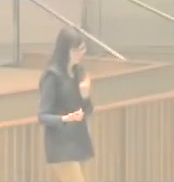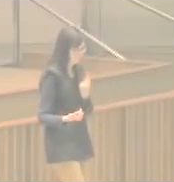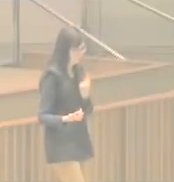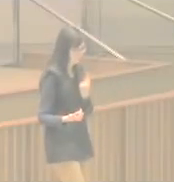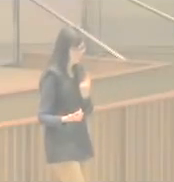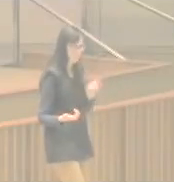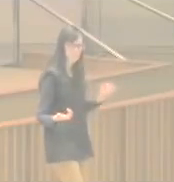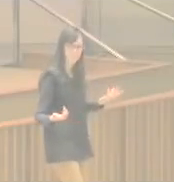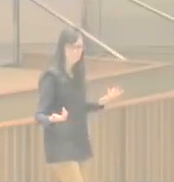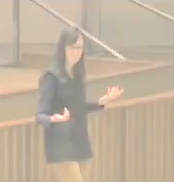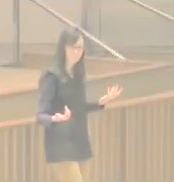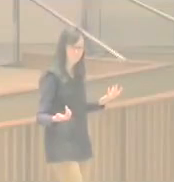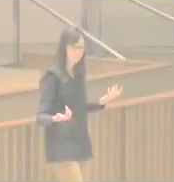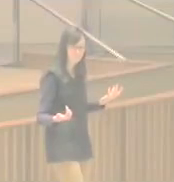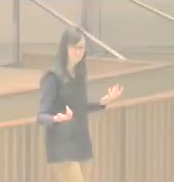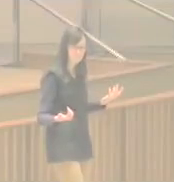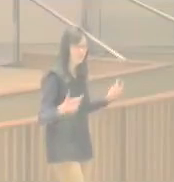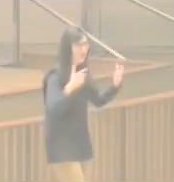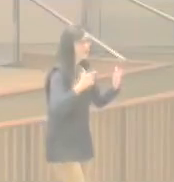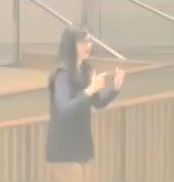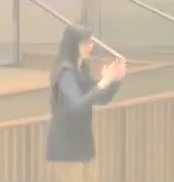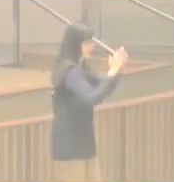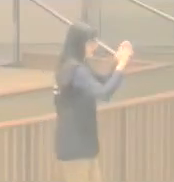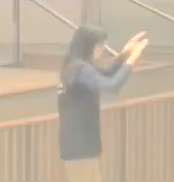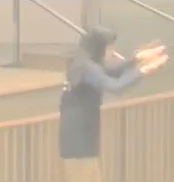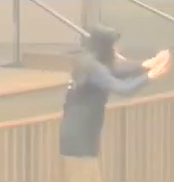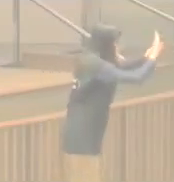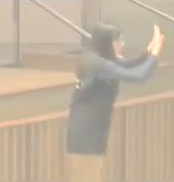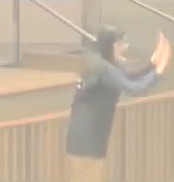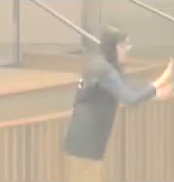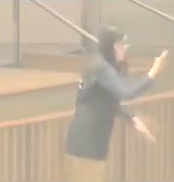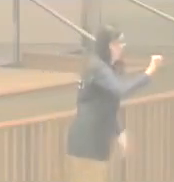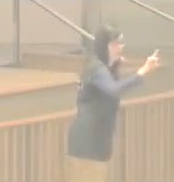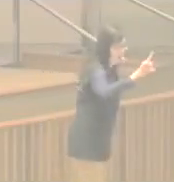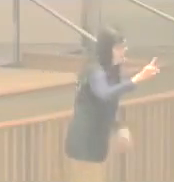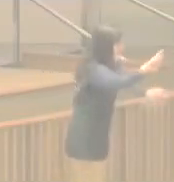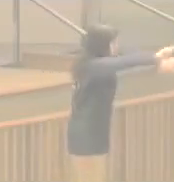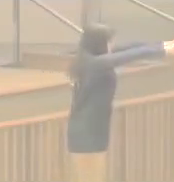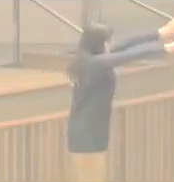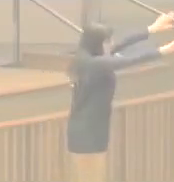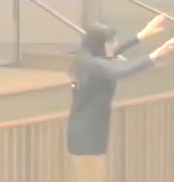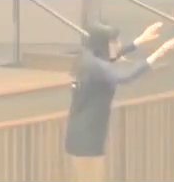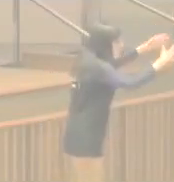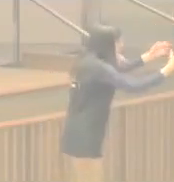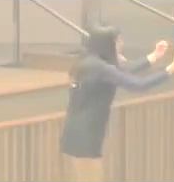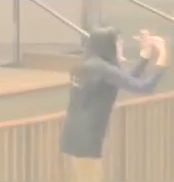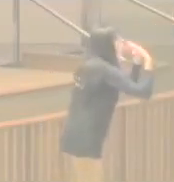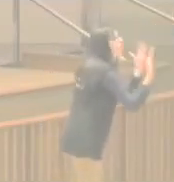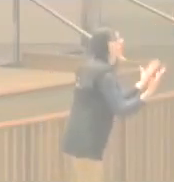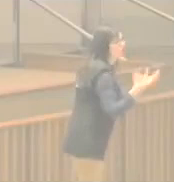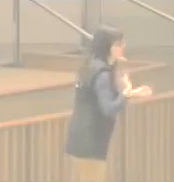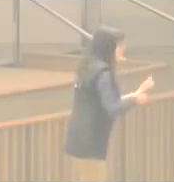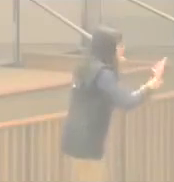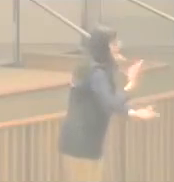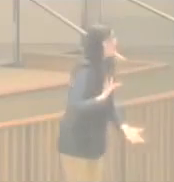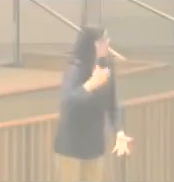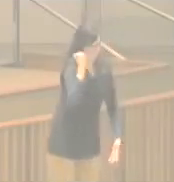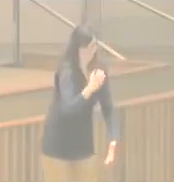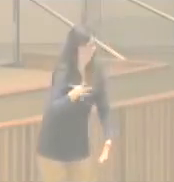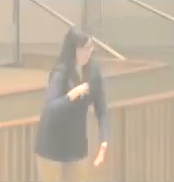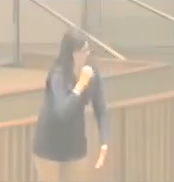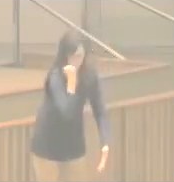Onde estavam as bênçãos de Baal, Azerá, Moloque, aquele a quem ele oferecera os seus